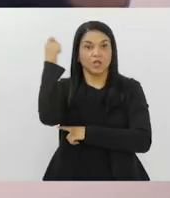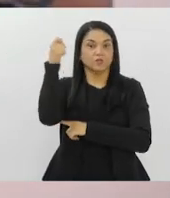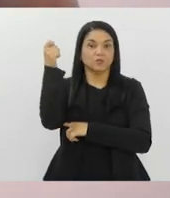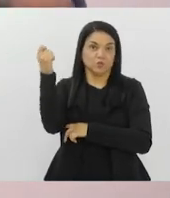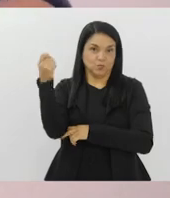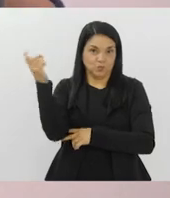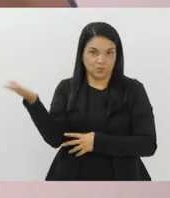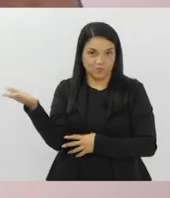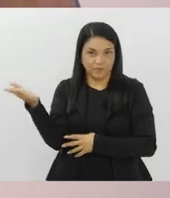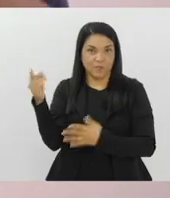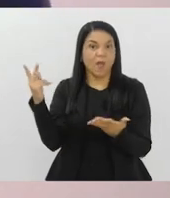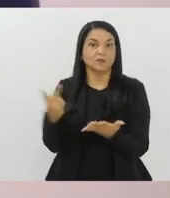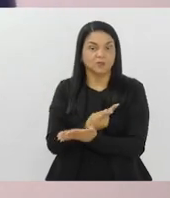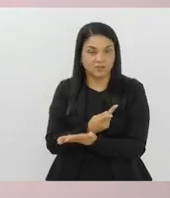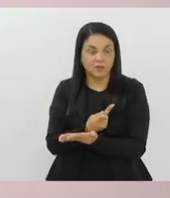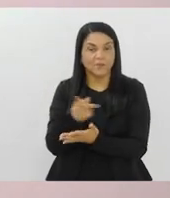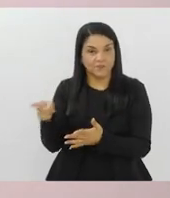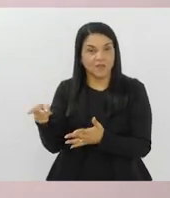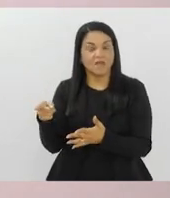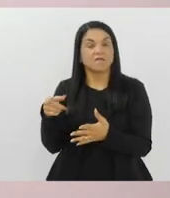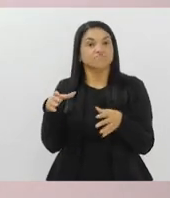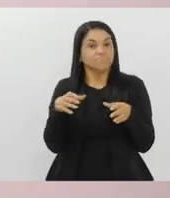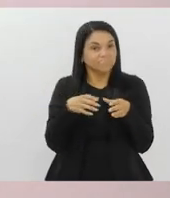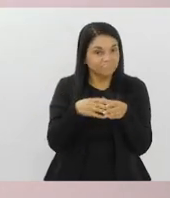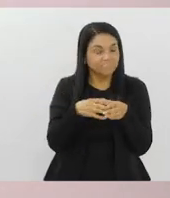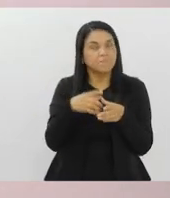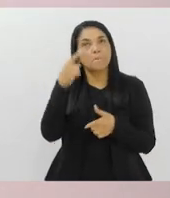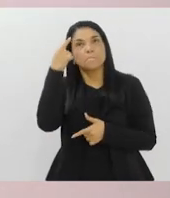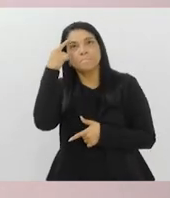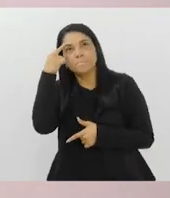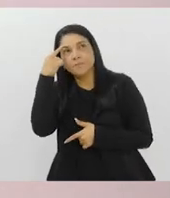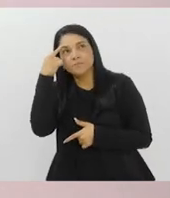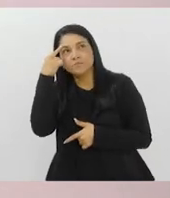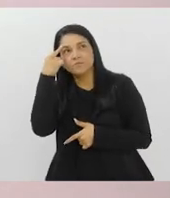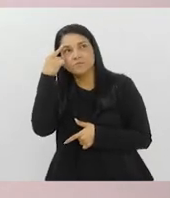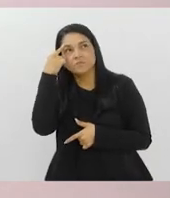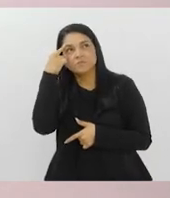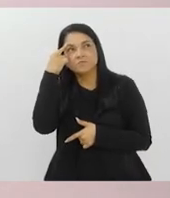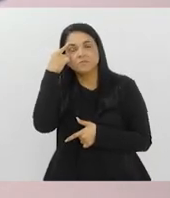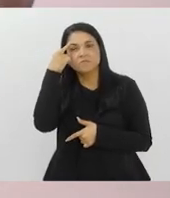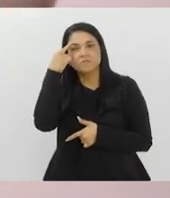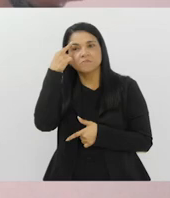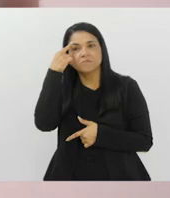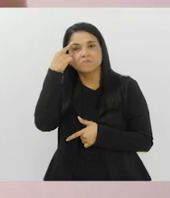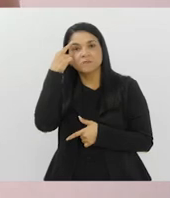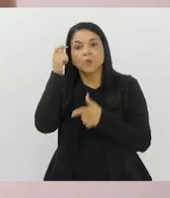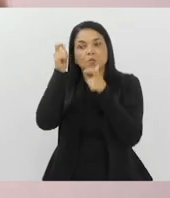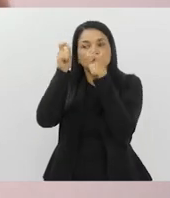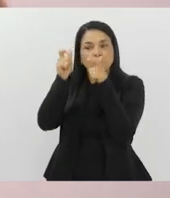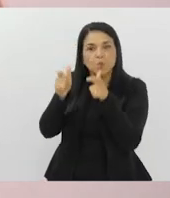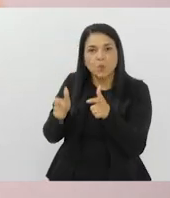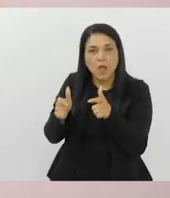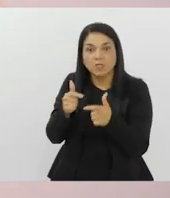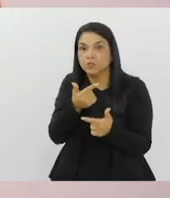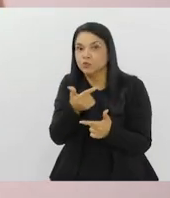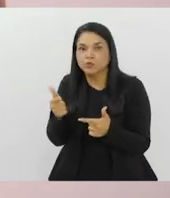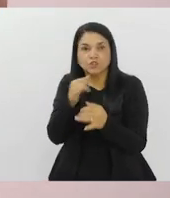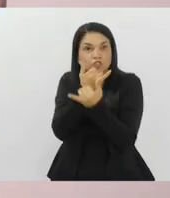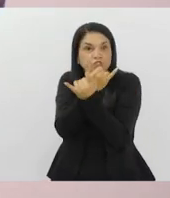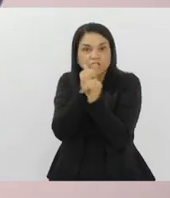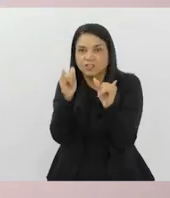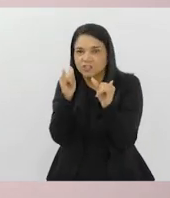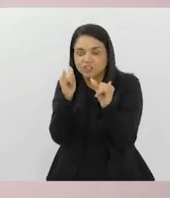onde essa rede teve a oportunidade de parar, pensar e falar. Um local onde não tinha energia